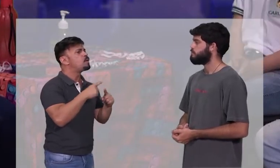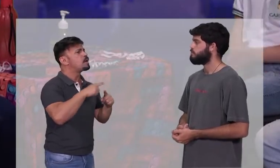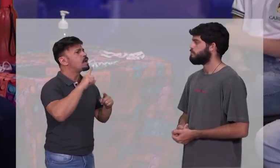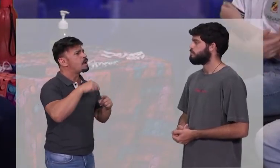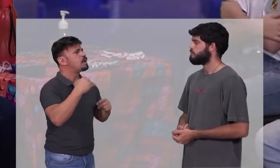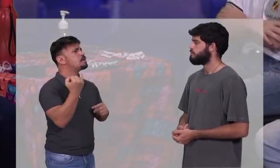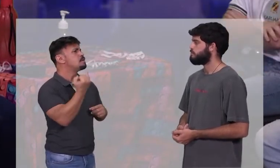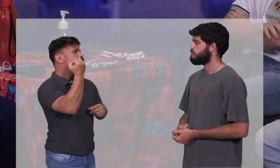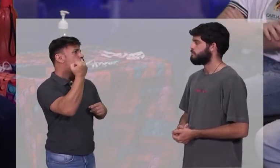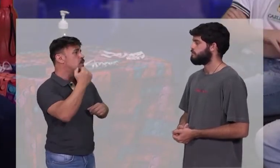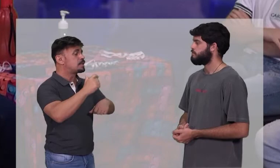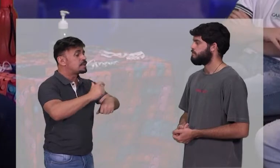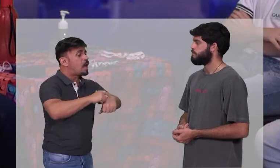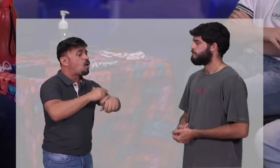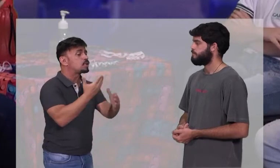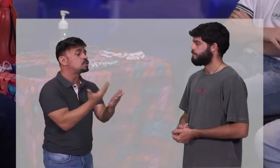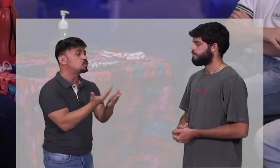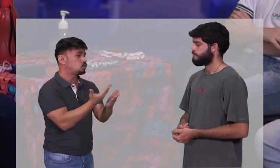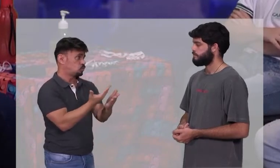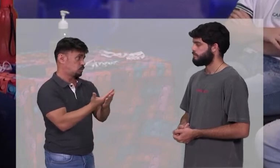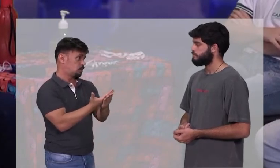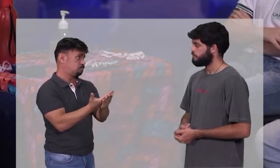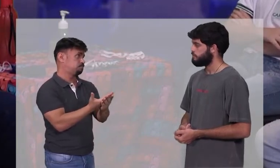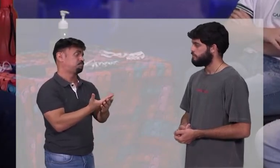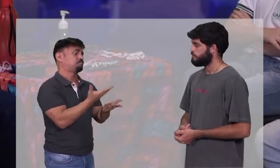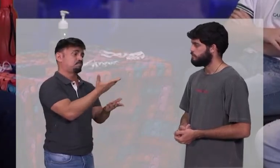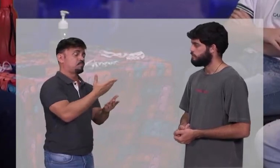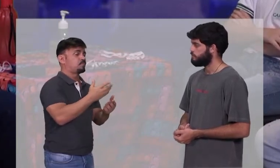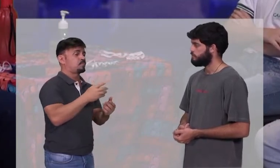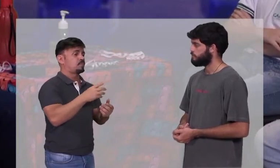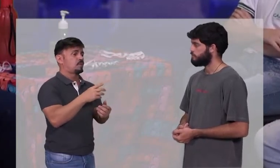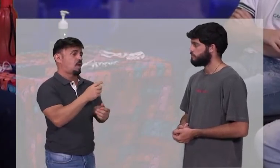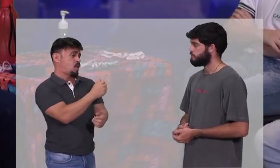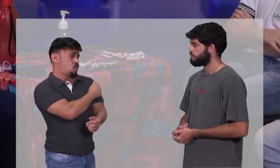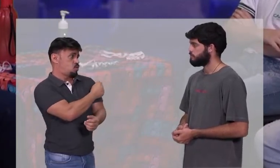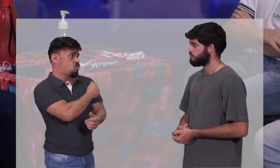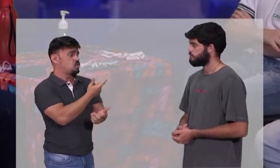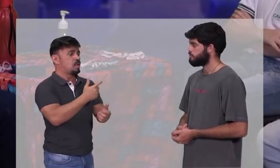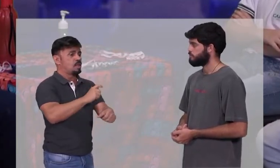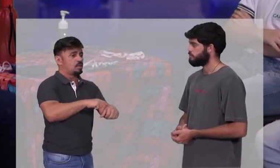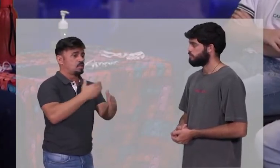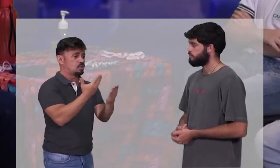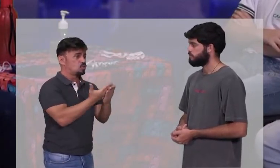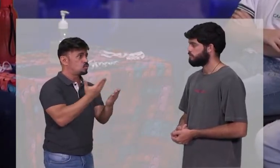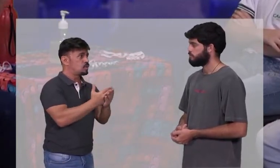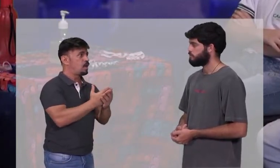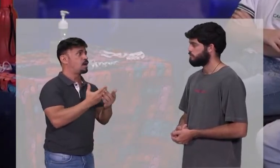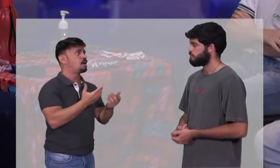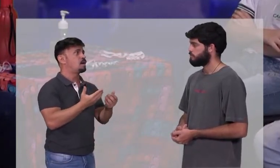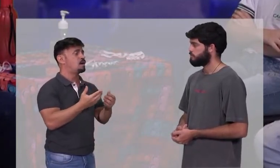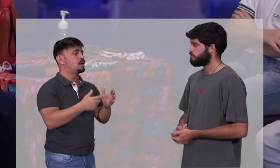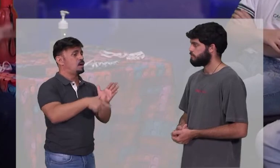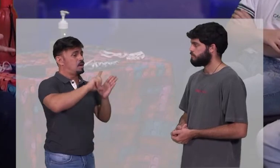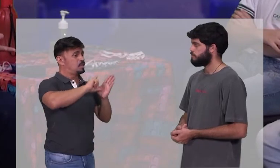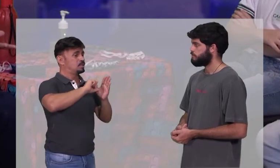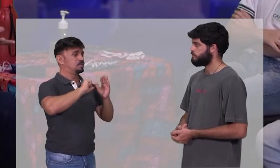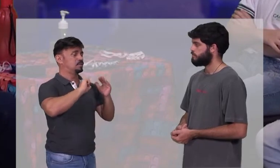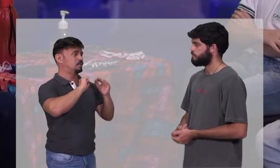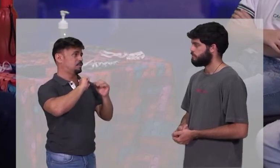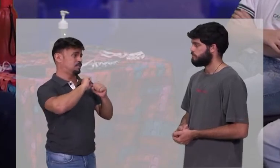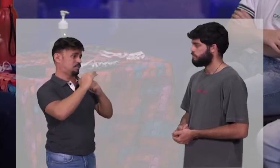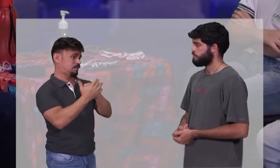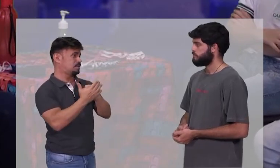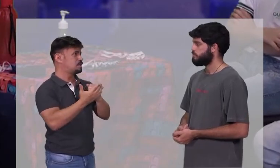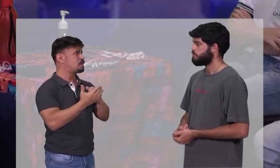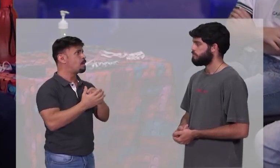que ela é tão importante também na hora dos estudos? Vocês, enquanto estudantes que estão tendo essas aulas online, até mesmo sem ser na quarentena, quando não tinha online,